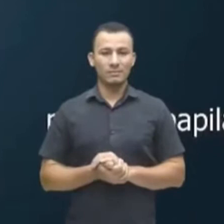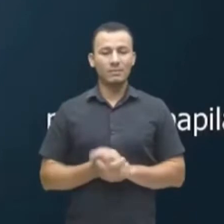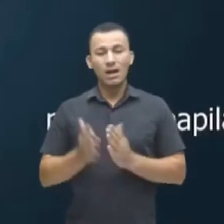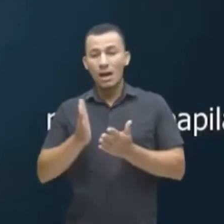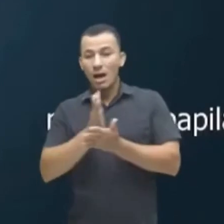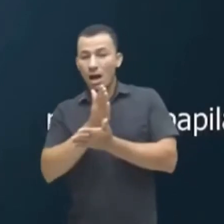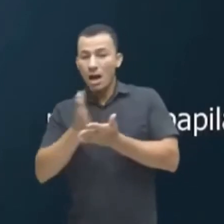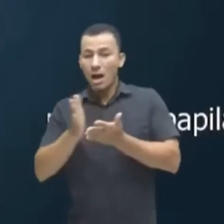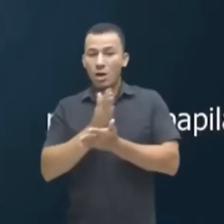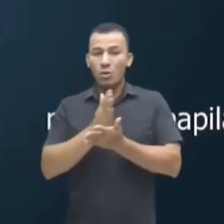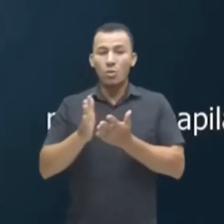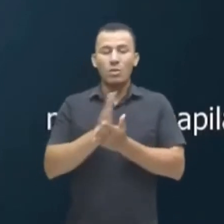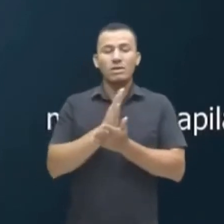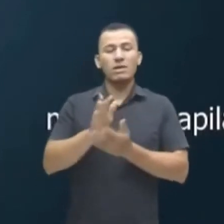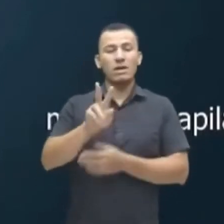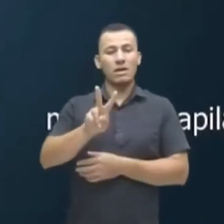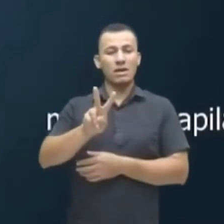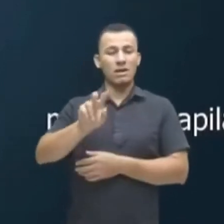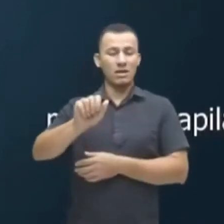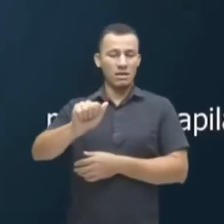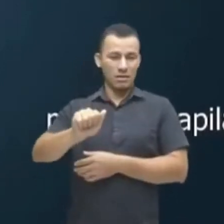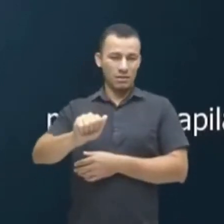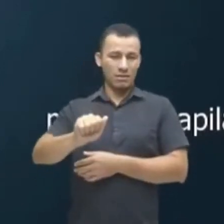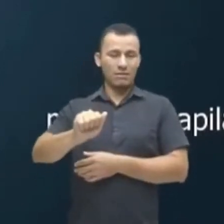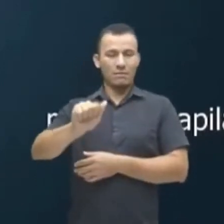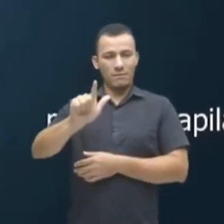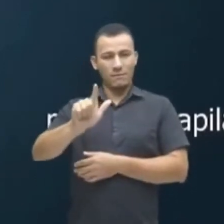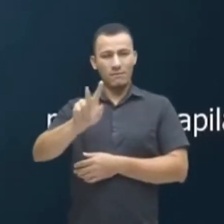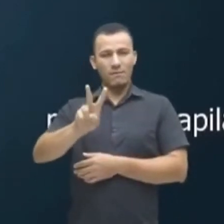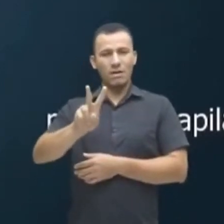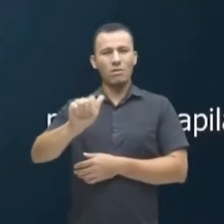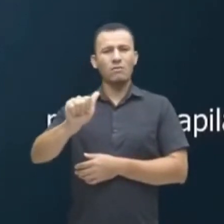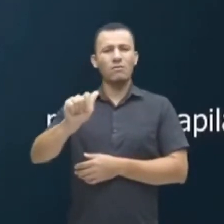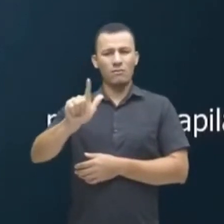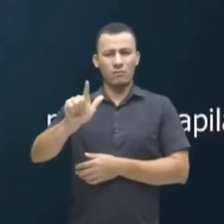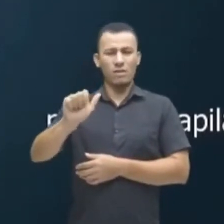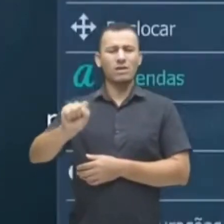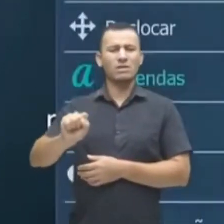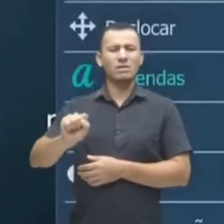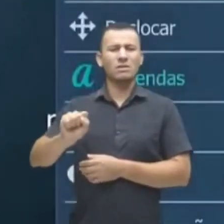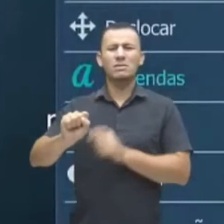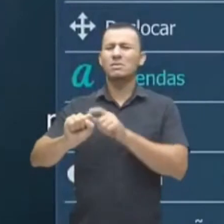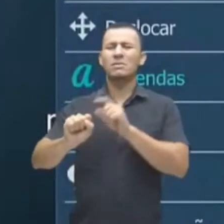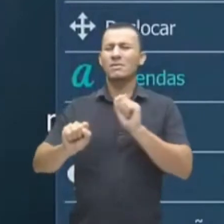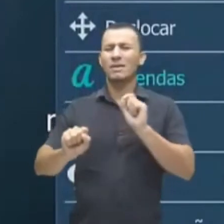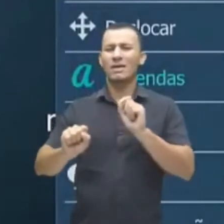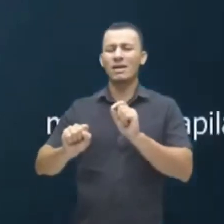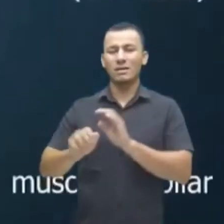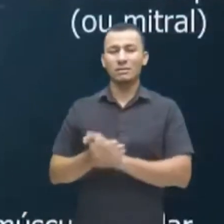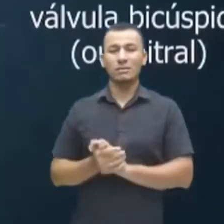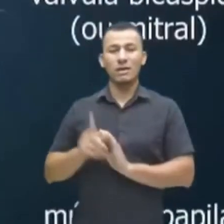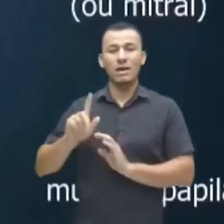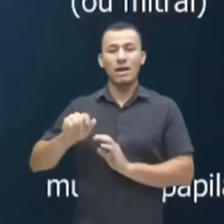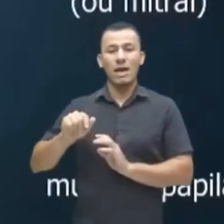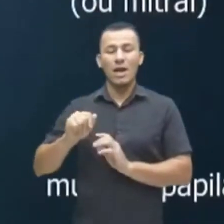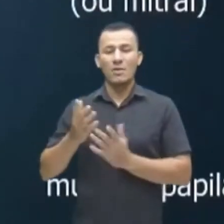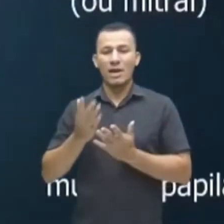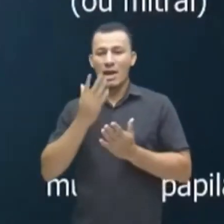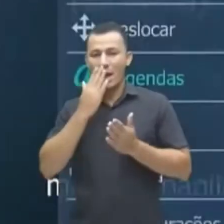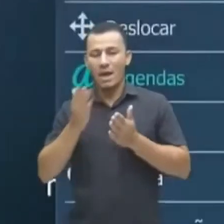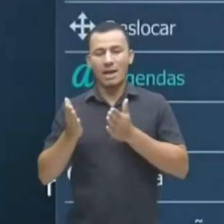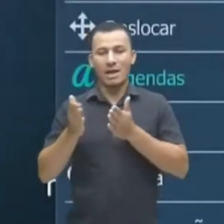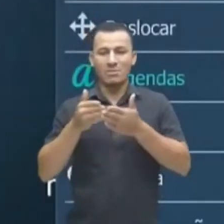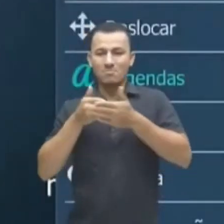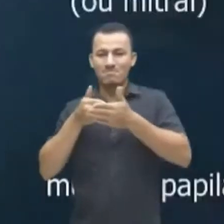algumas válvulas, né? E essas válvulas servem para quê, professora? Para fazer o